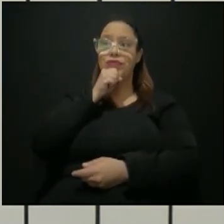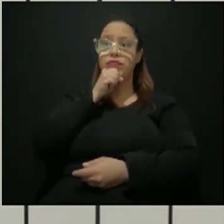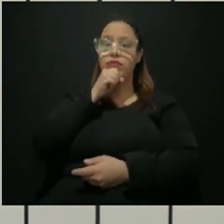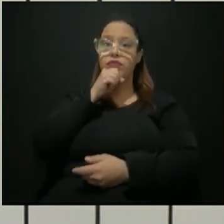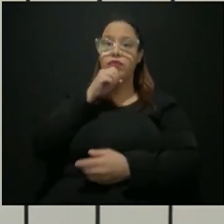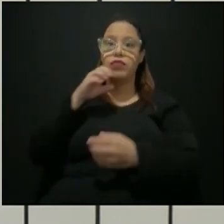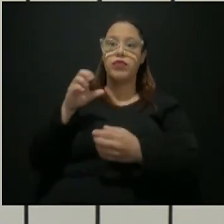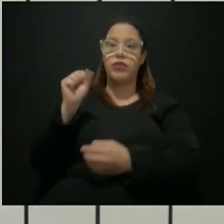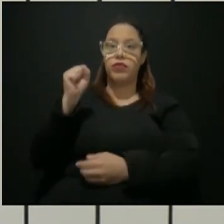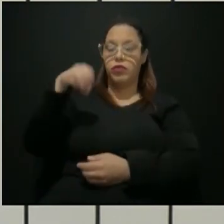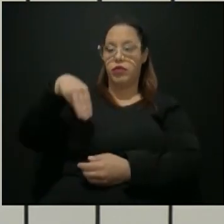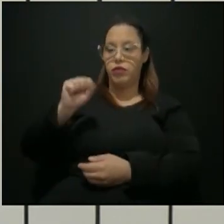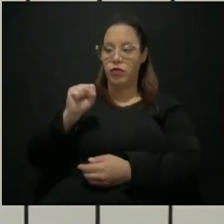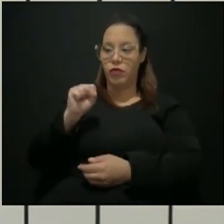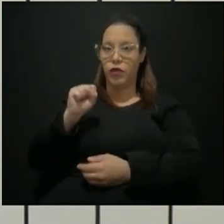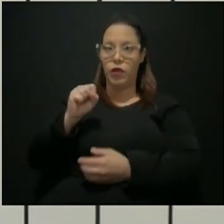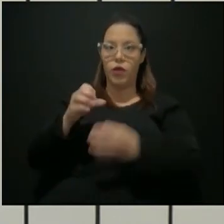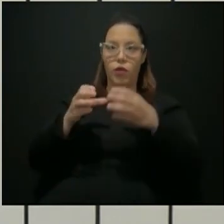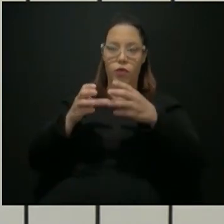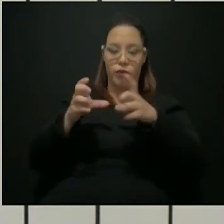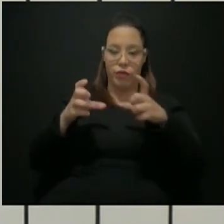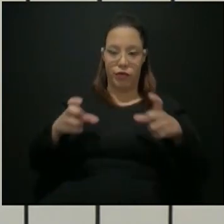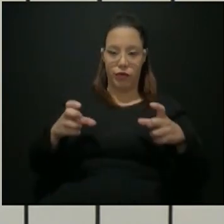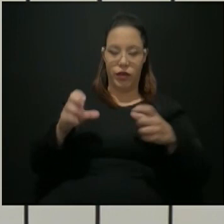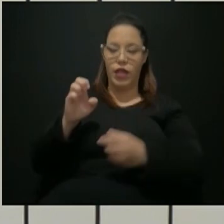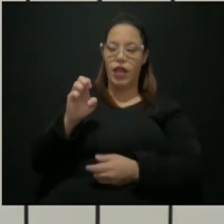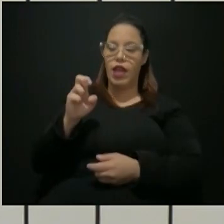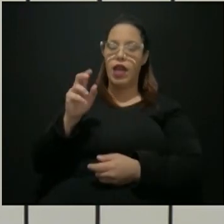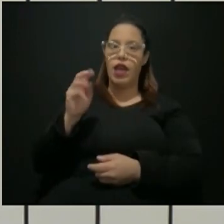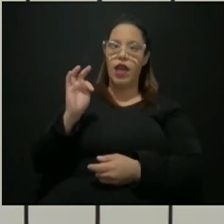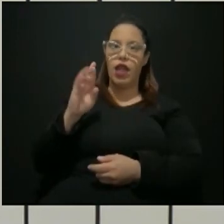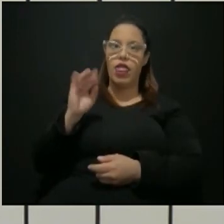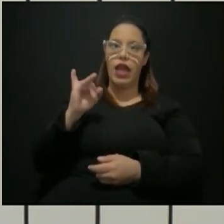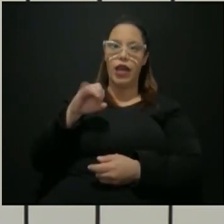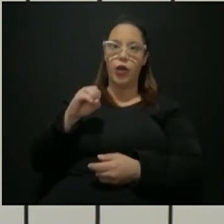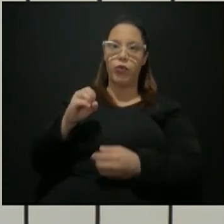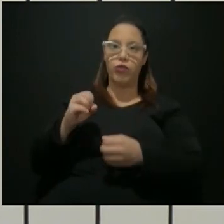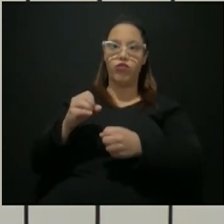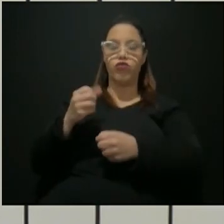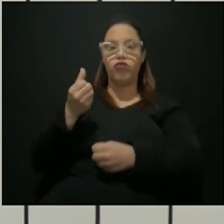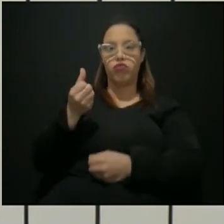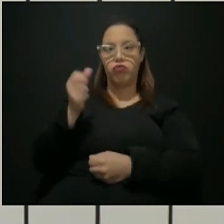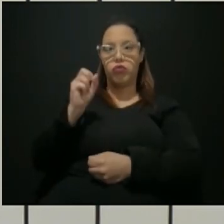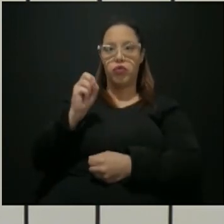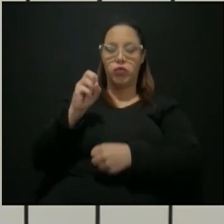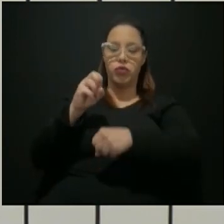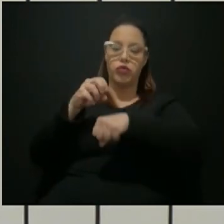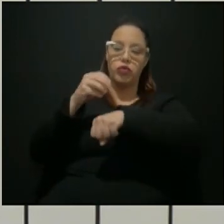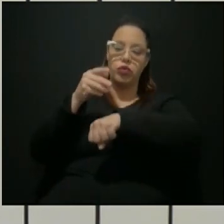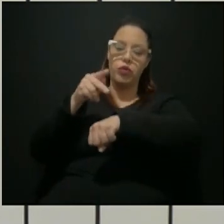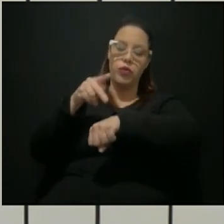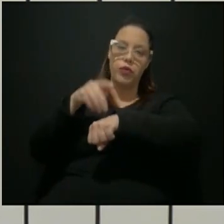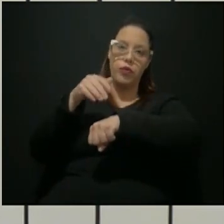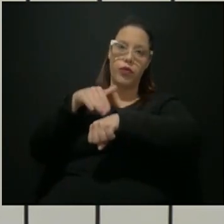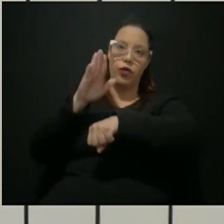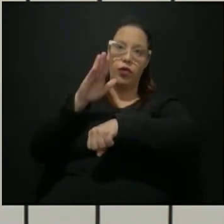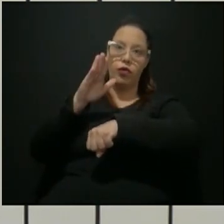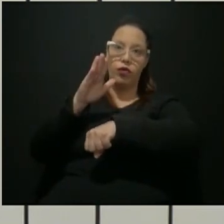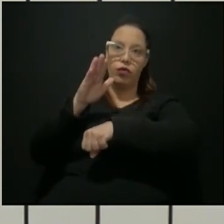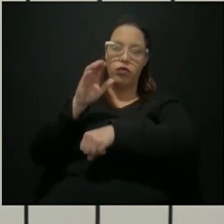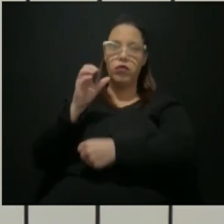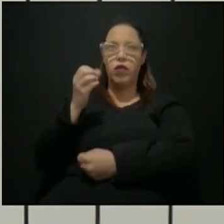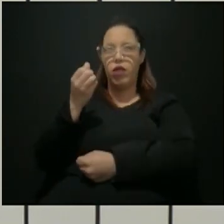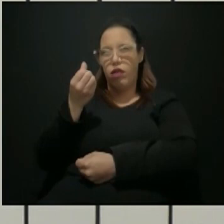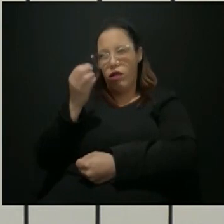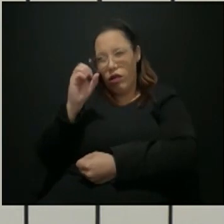Saúde como o grupo etário de 65 anos ou mais. Nos países desenvolvidos é de 60 anos